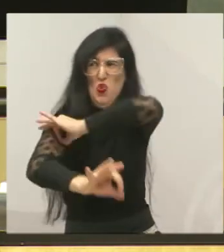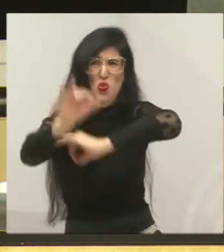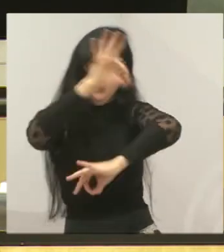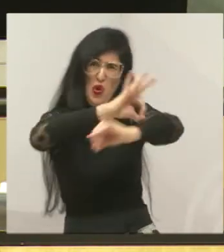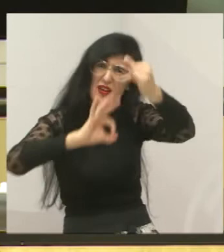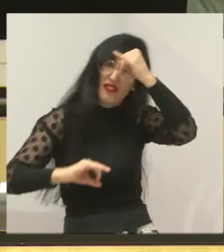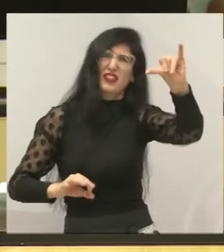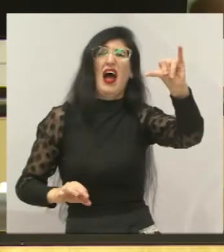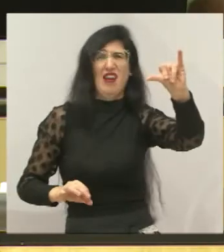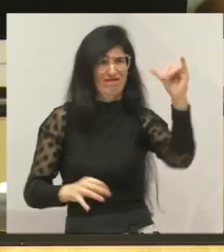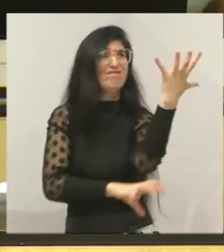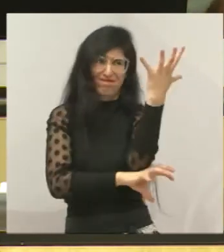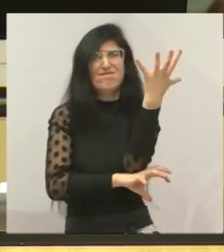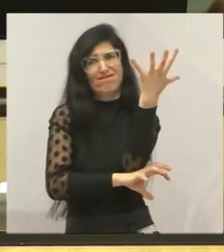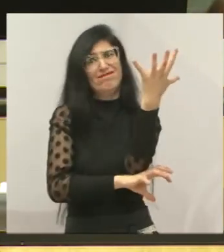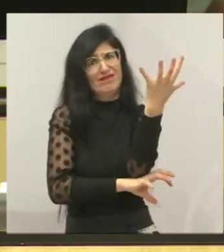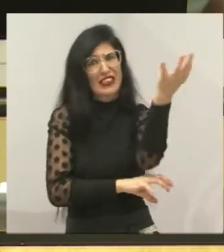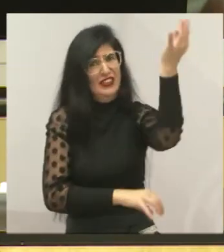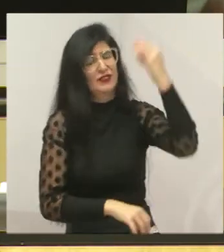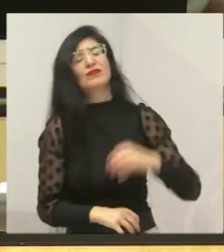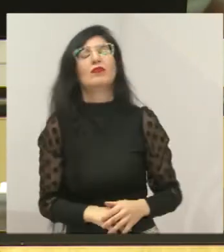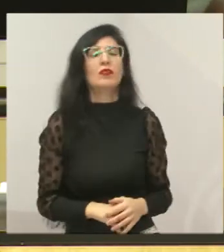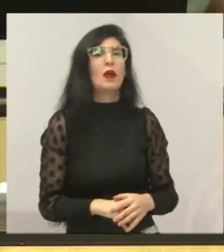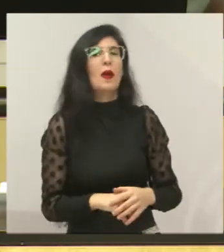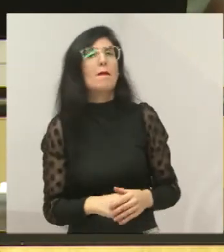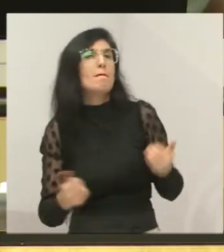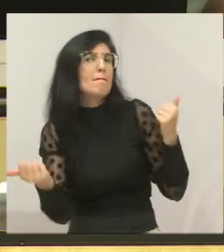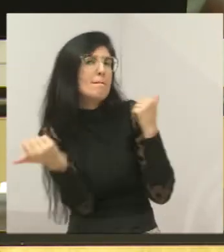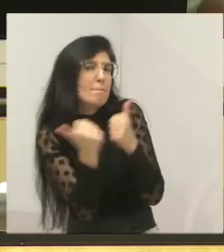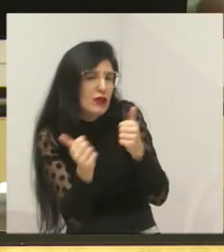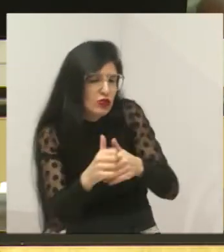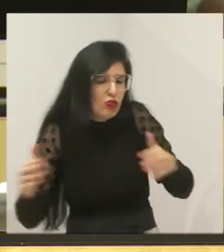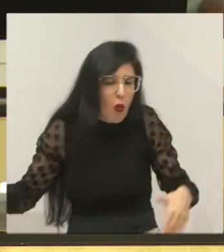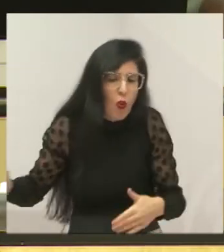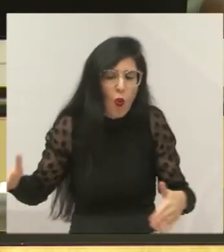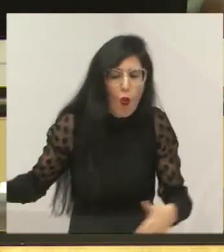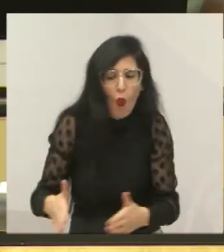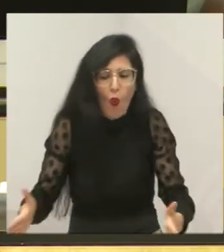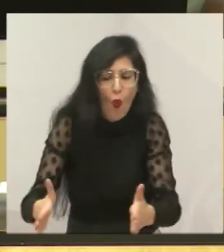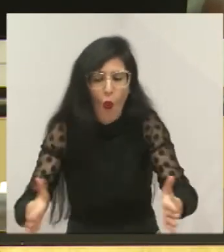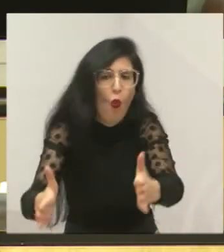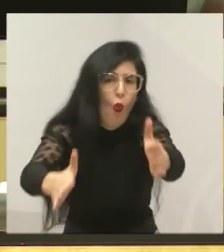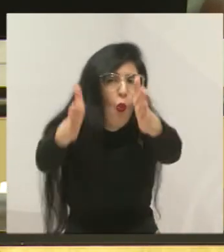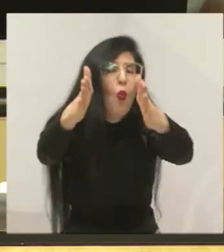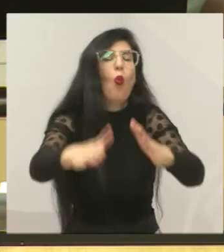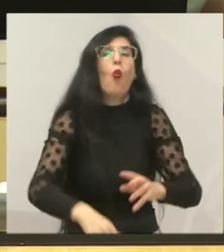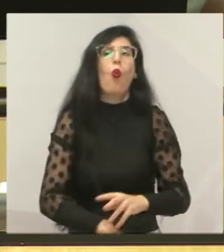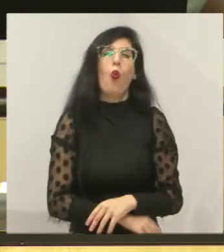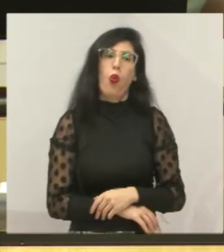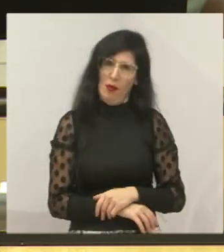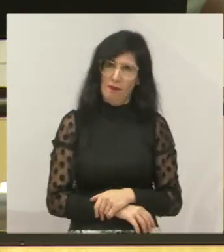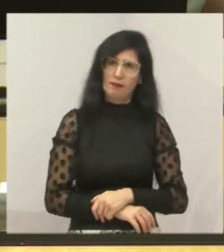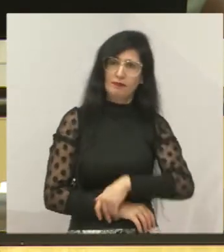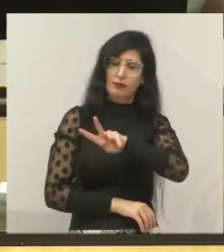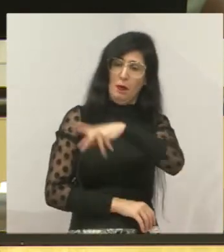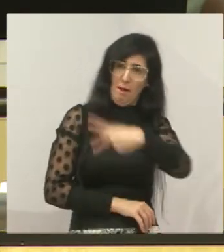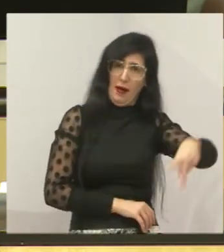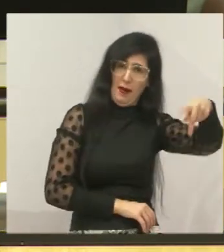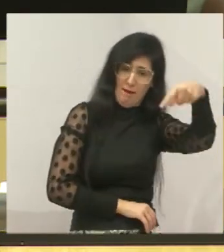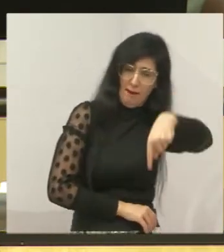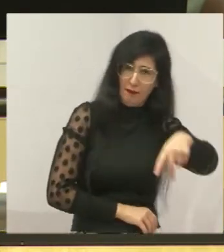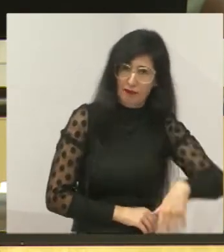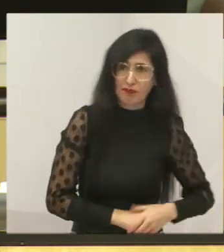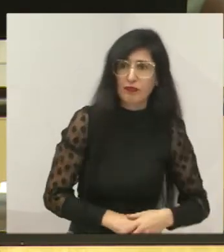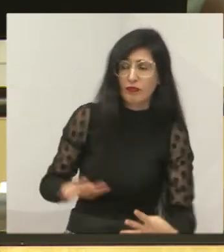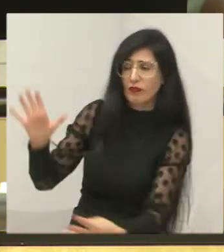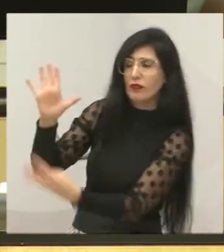canteiros de avenidas e as margens do Rio Paraíba, como forma de repelir esses insetos e lembrar a população que a dengue precisa ser combatida? Quarto, há